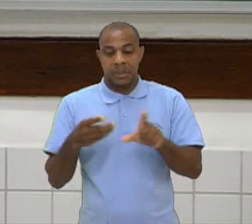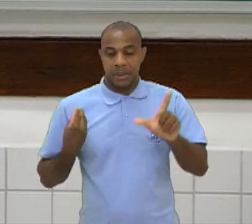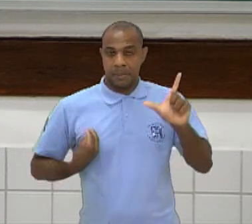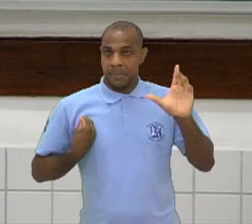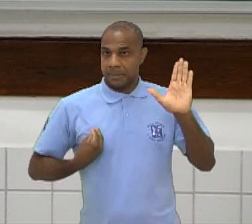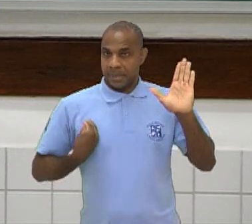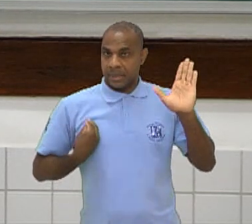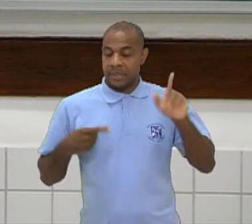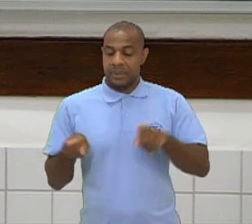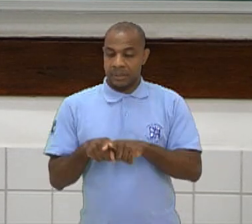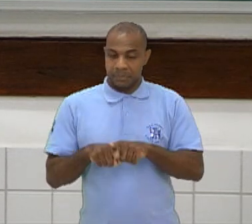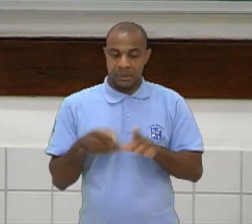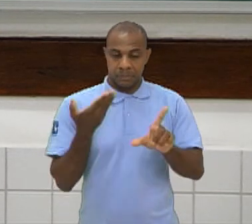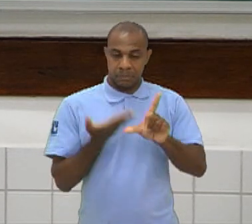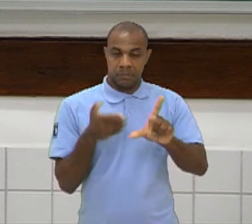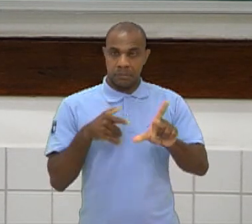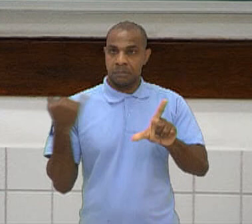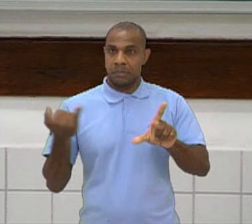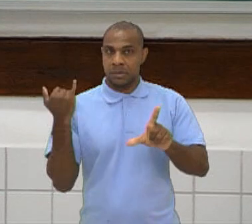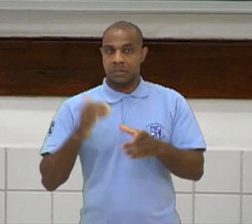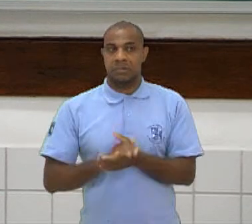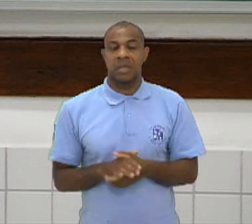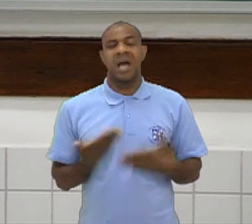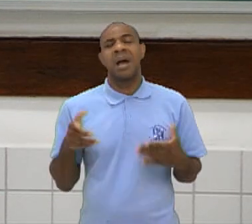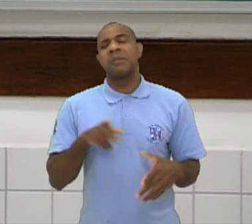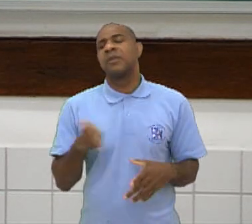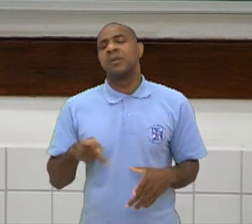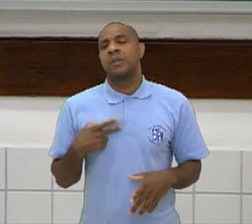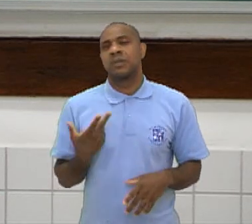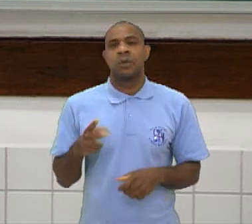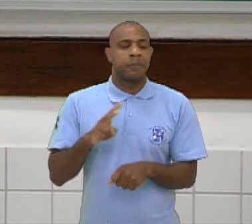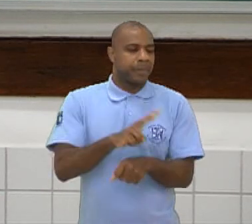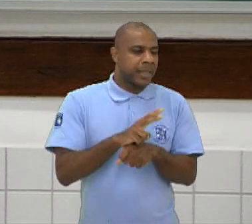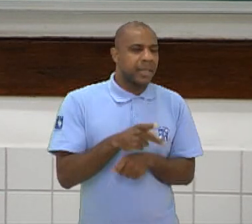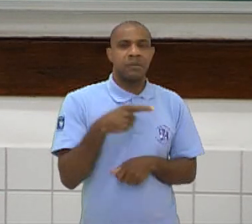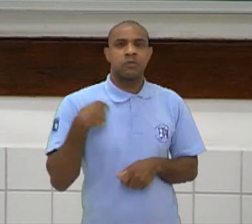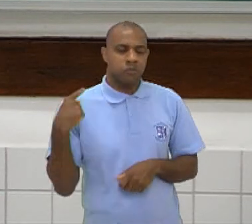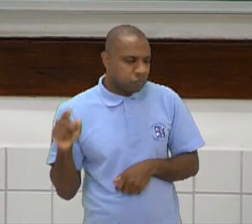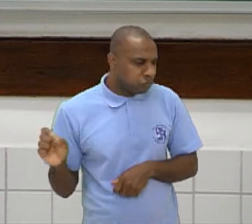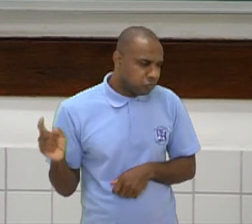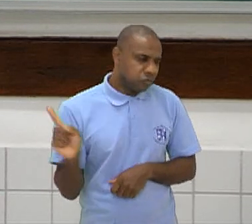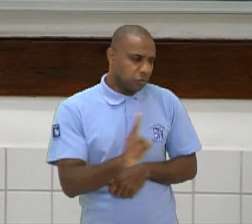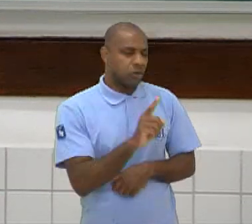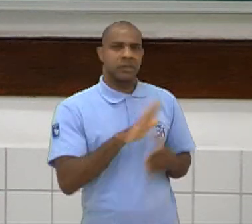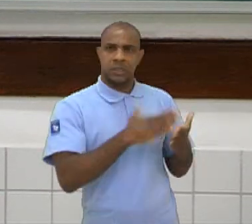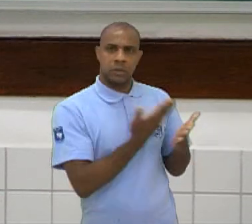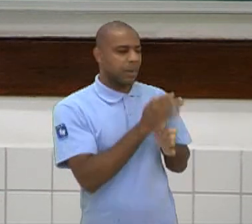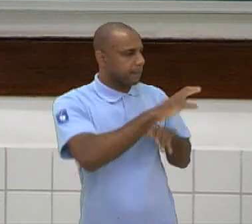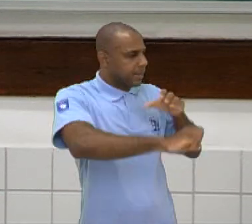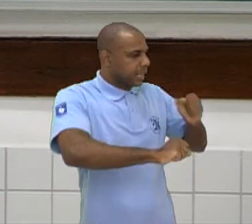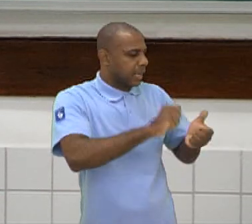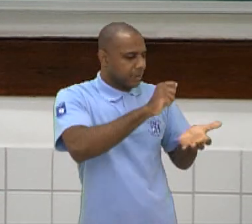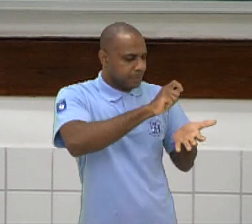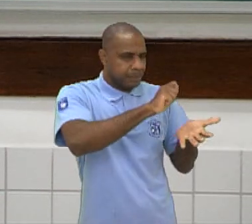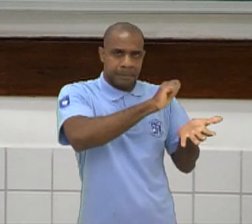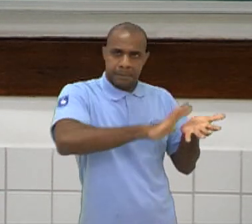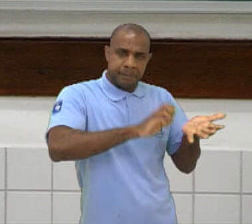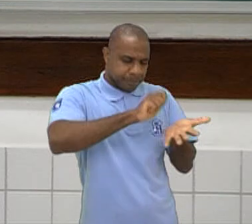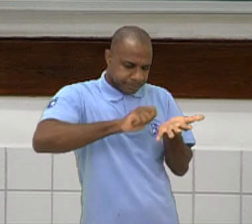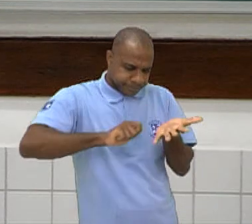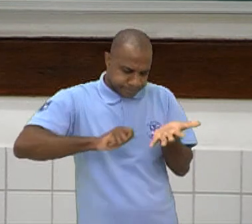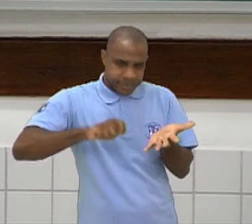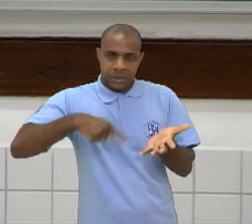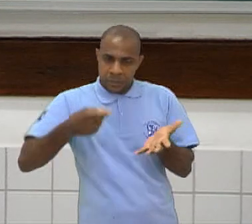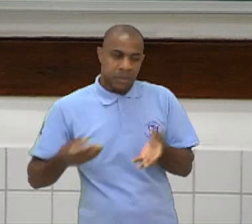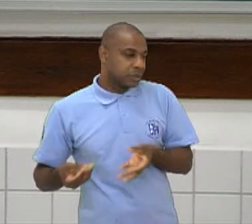aula. Ah, professora, eu não estou participando, eu não estou pegando impresso no colégio. Não tem problema, mas também não deixe de pegar as atividades, de